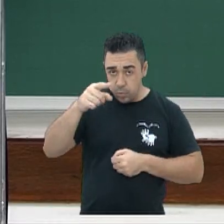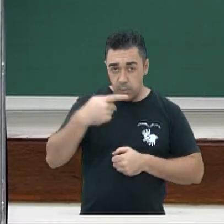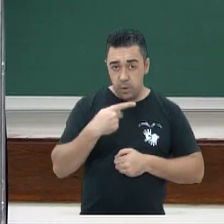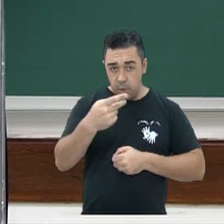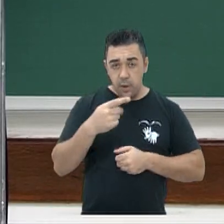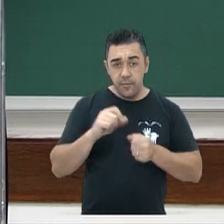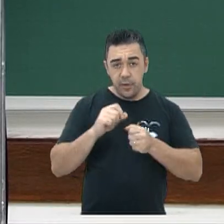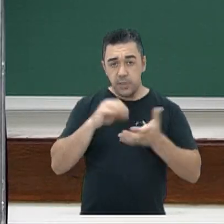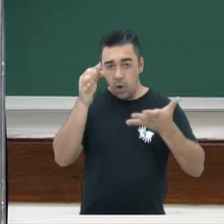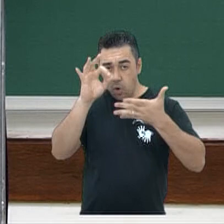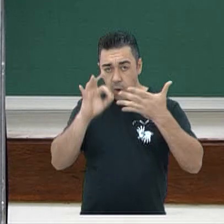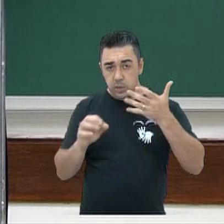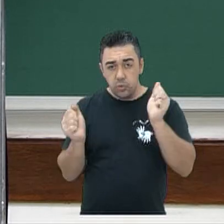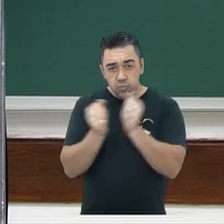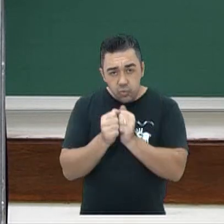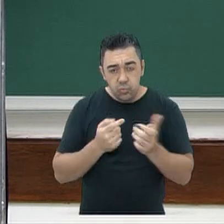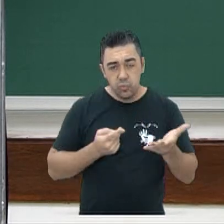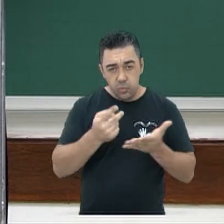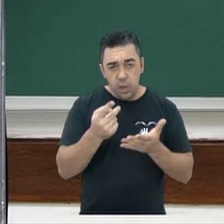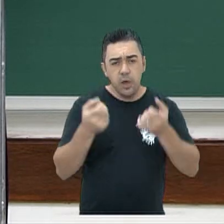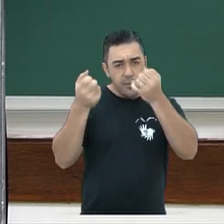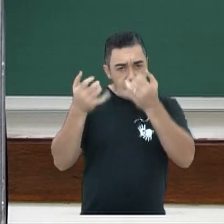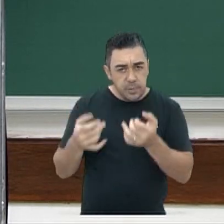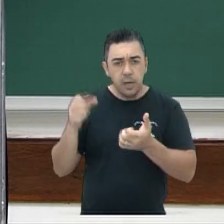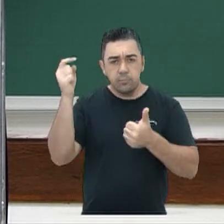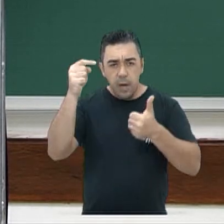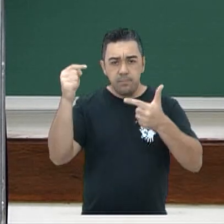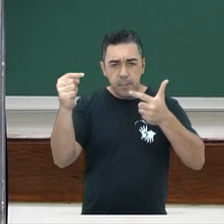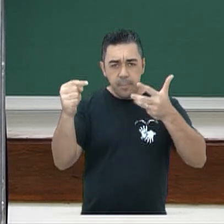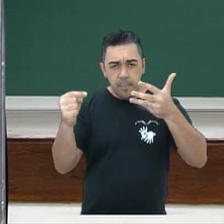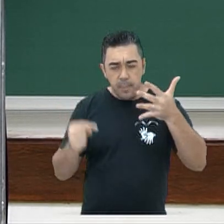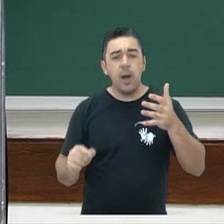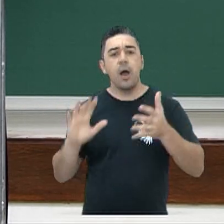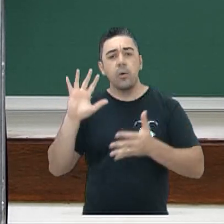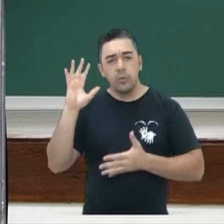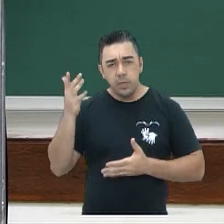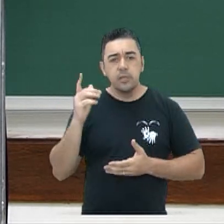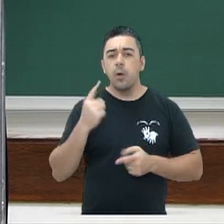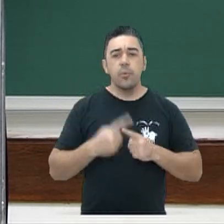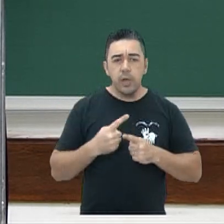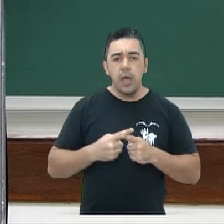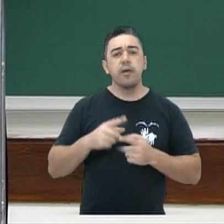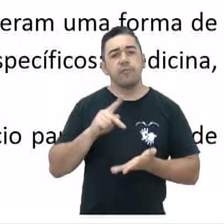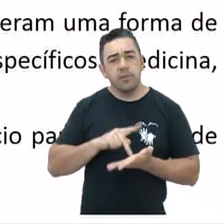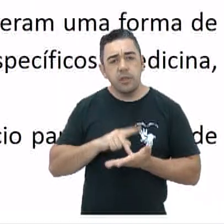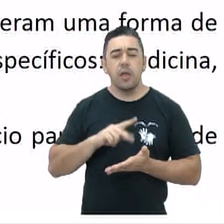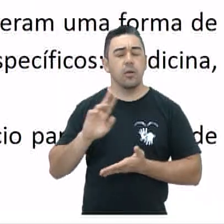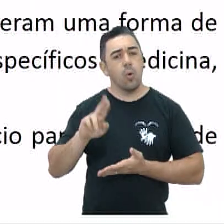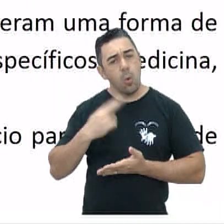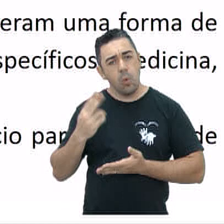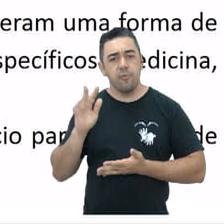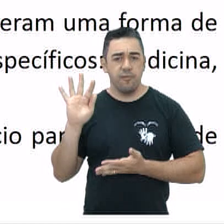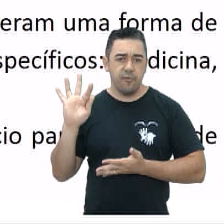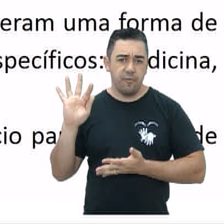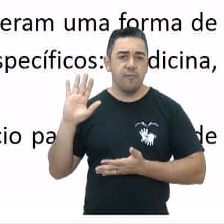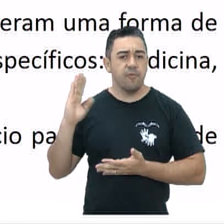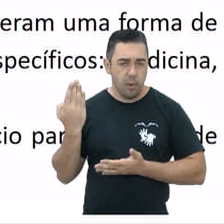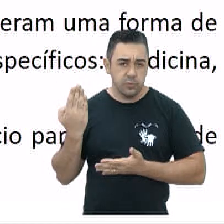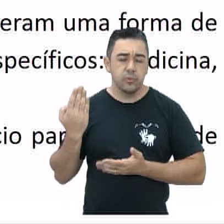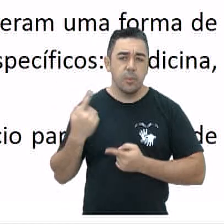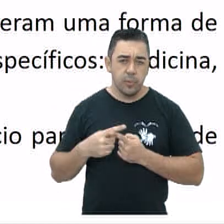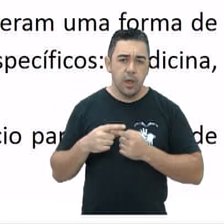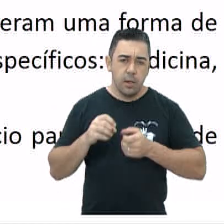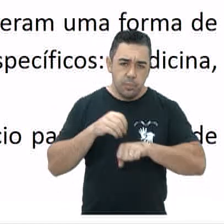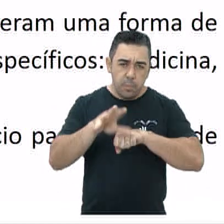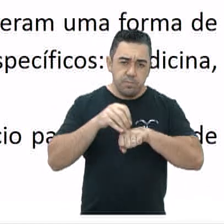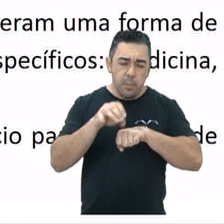gente fazer a correção juntos e daí eu já vou explicando, né, durante a correção o porquê que é falso, o porquê de verdadeiro e assim vou dando ainda